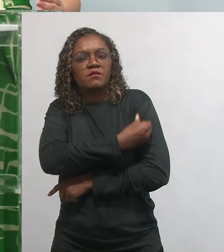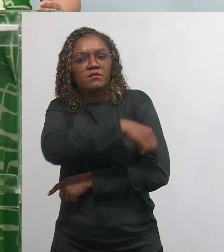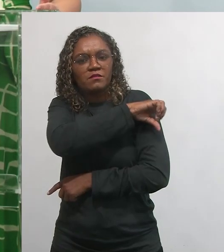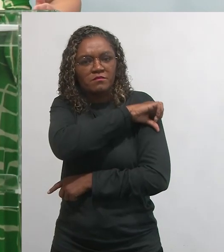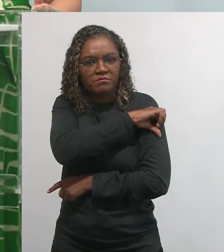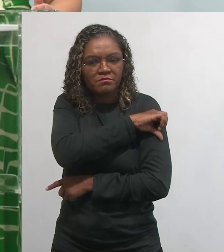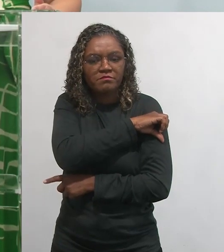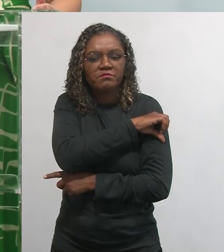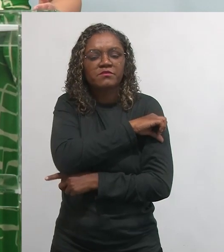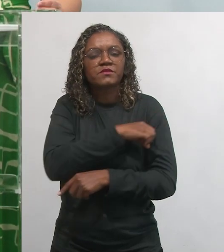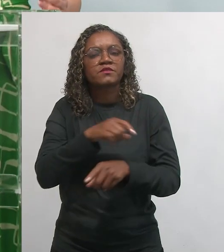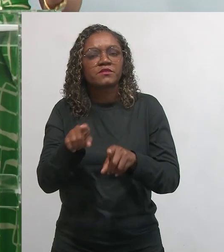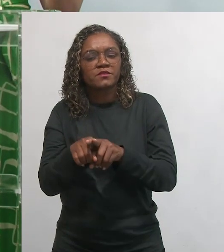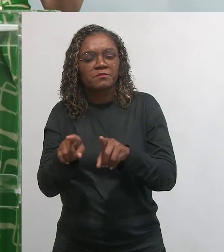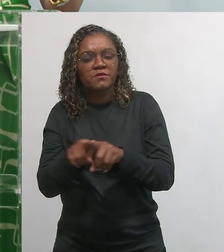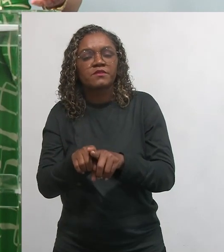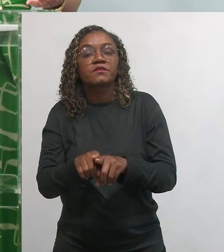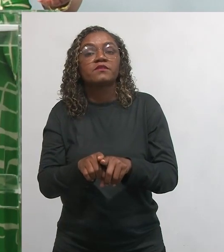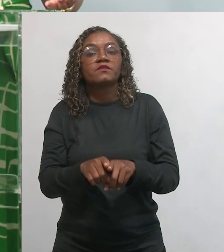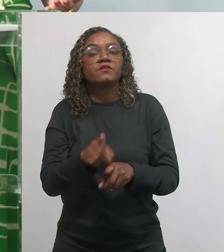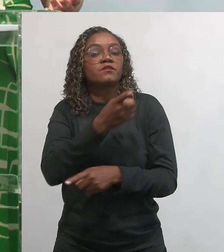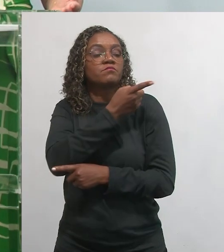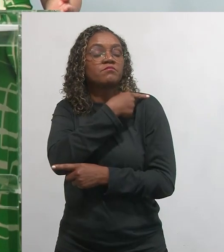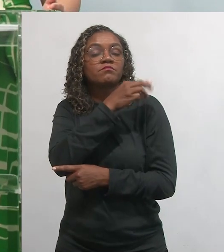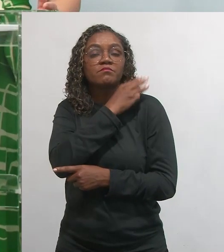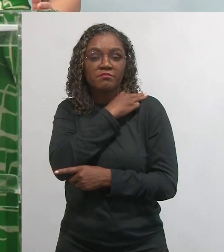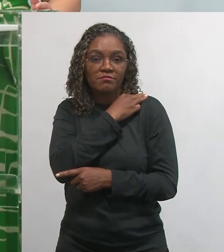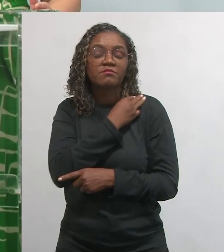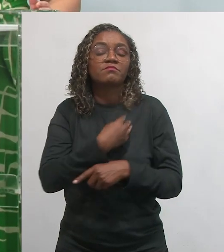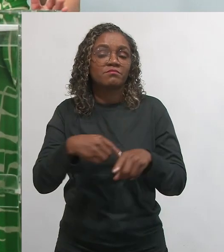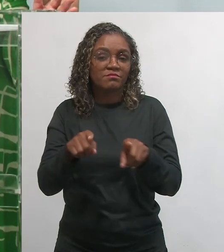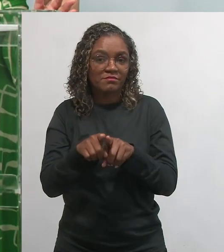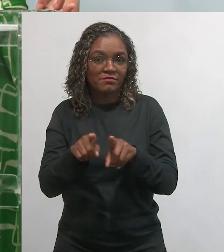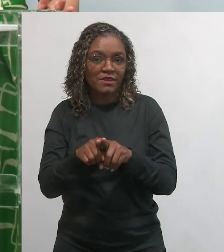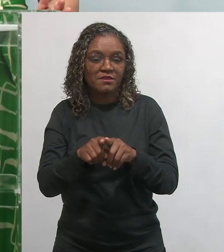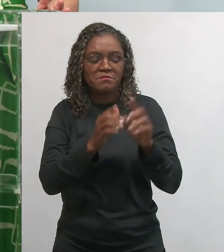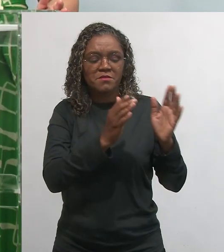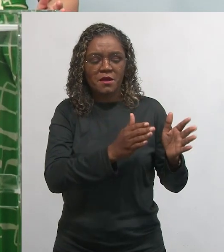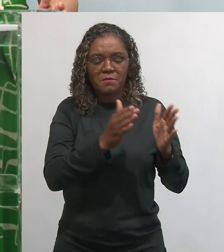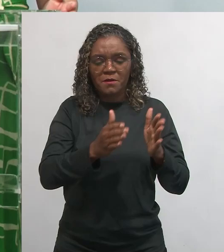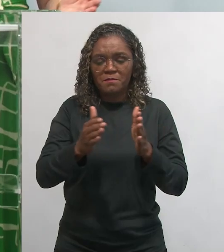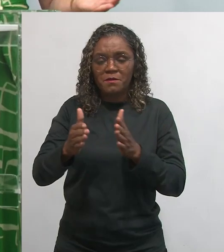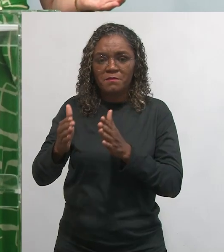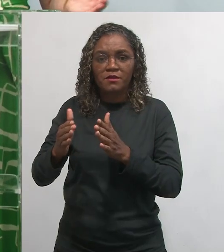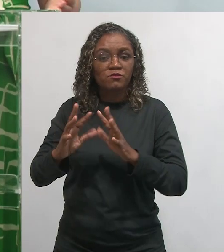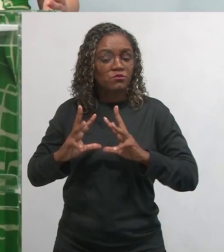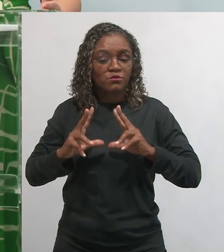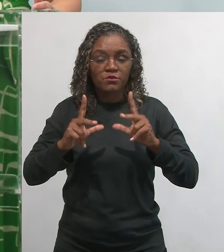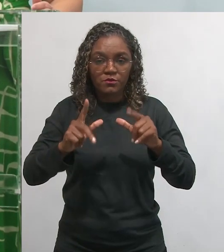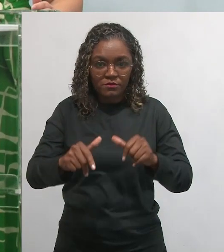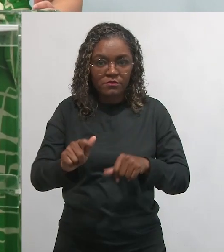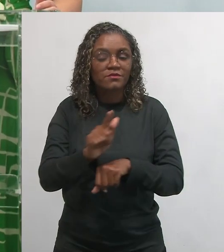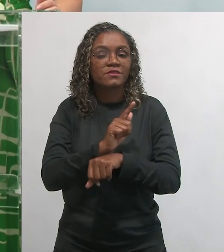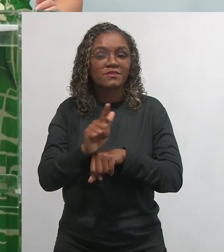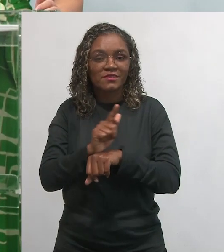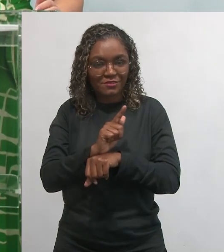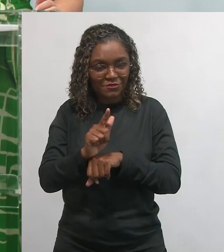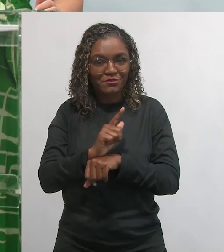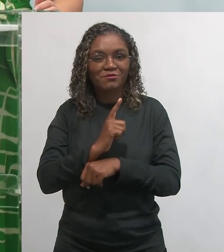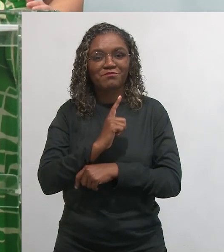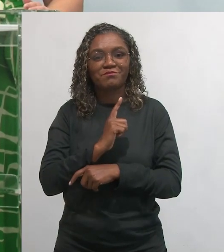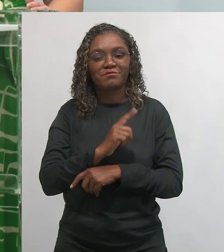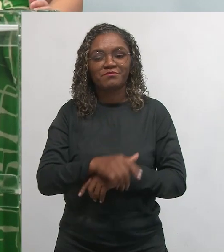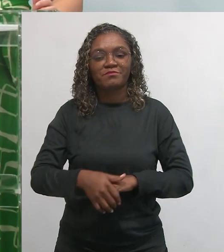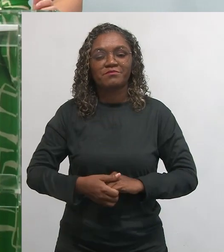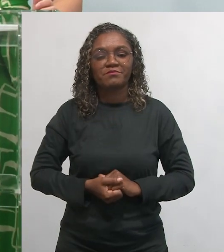iniciais, ensino fundamental, considerado como anos finais, e o ensino médio. Em todas as etapas da educação